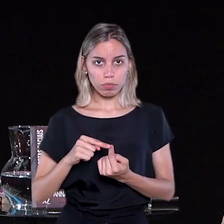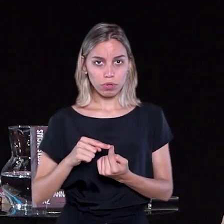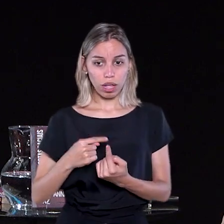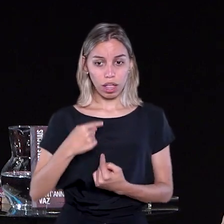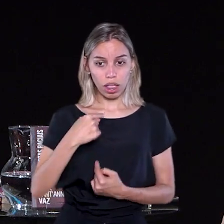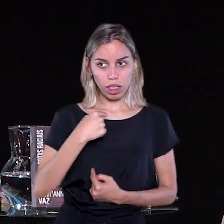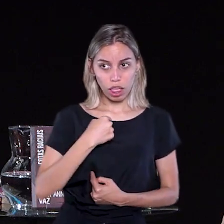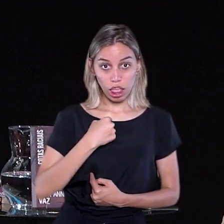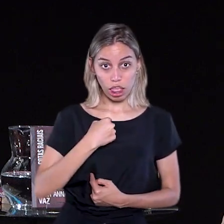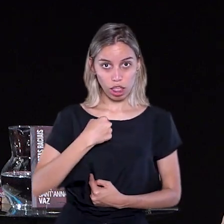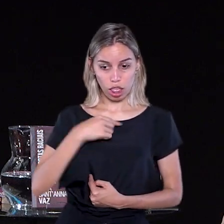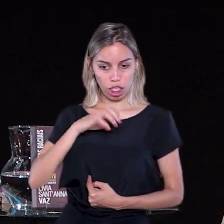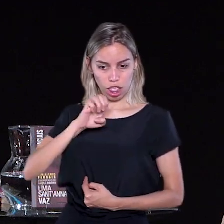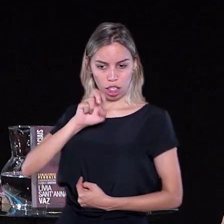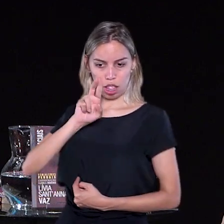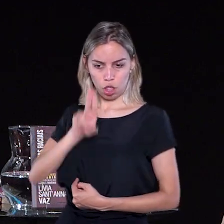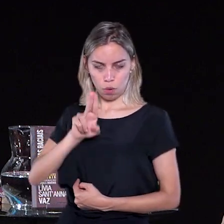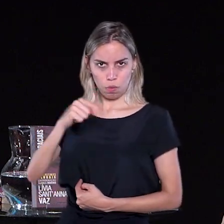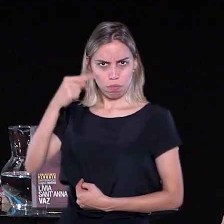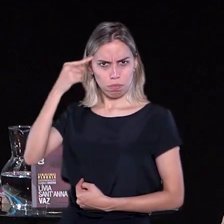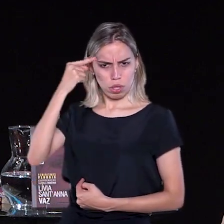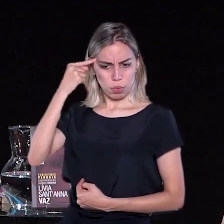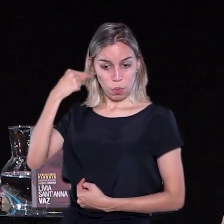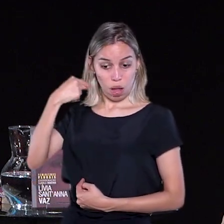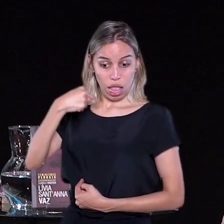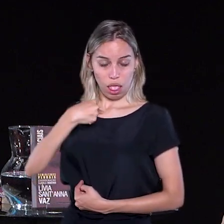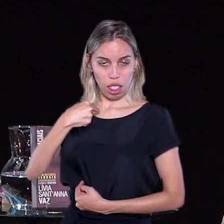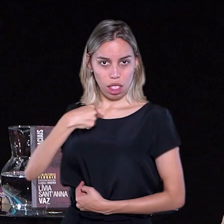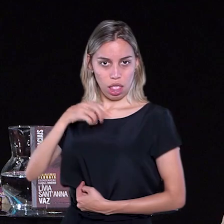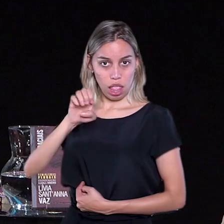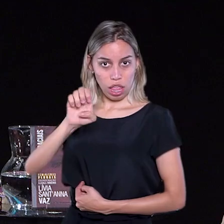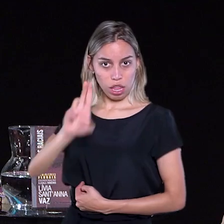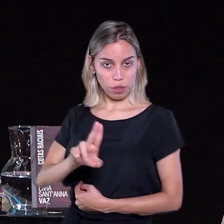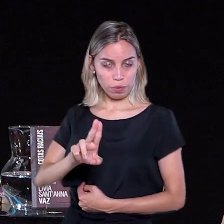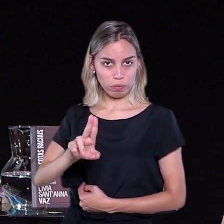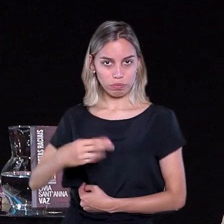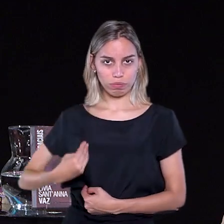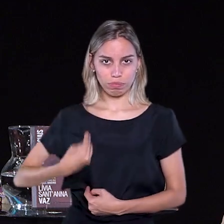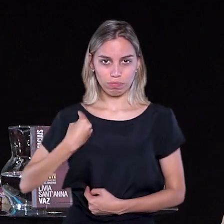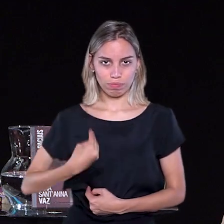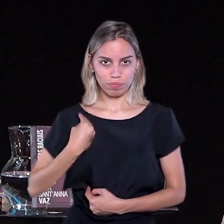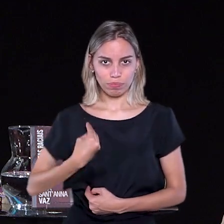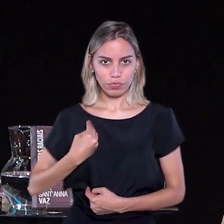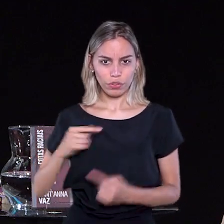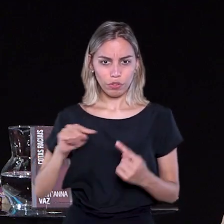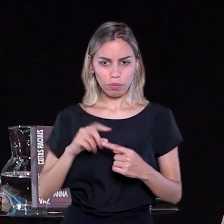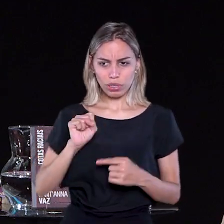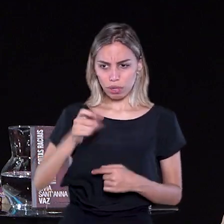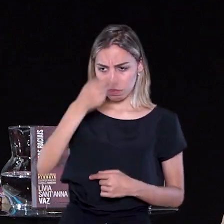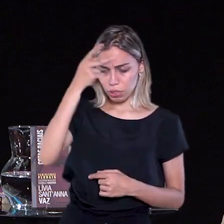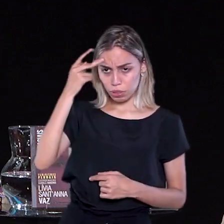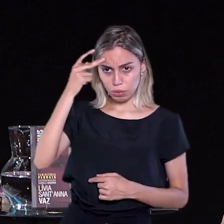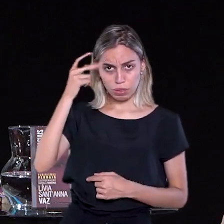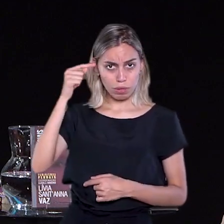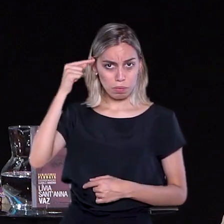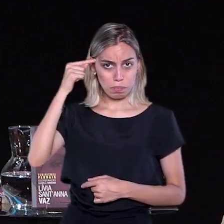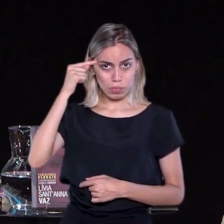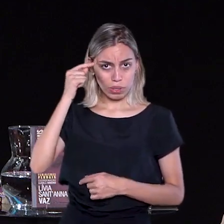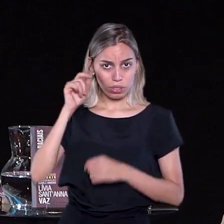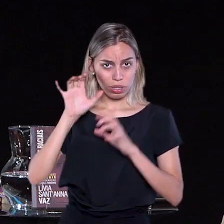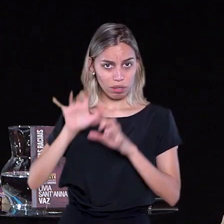de fato, língua é poder. Nós, na América Latina, Afonso, somos uma bolha. O Brasil é o único país